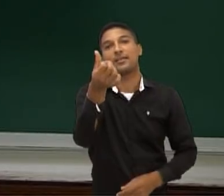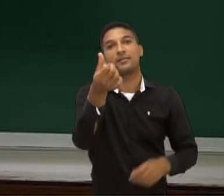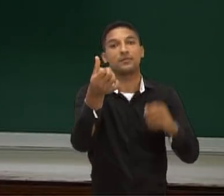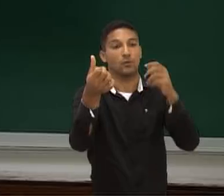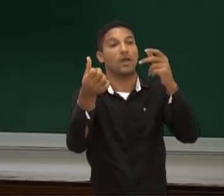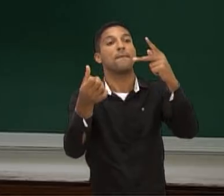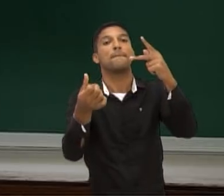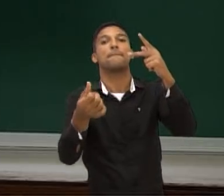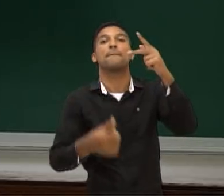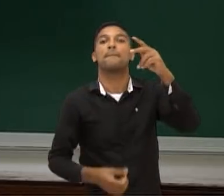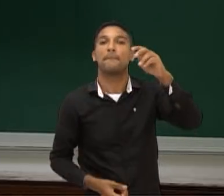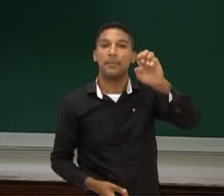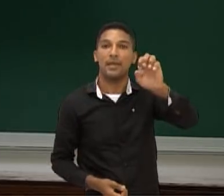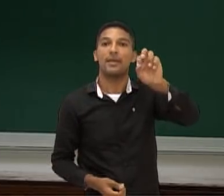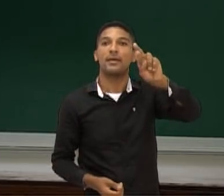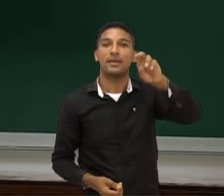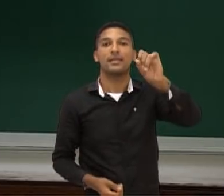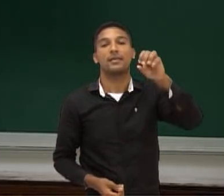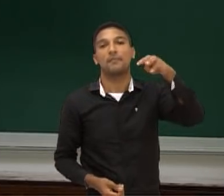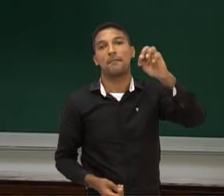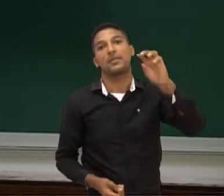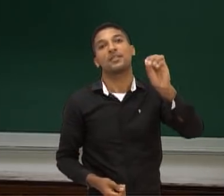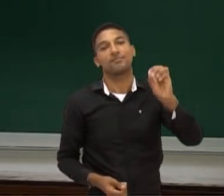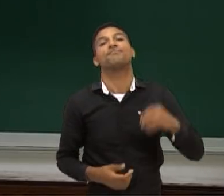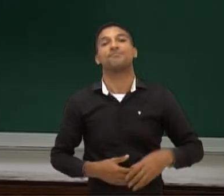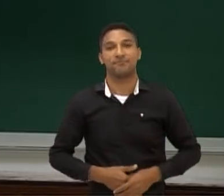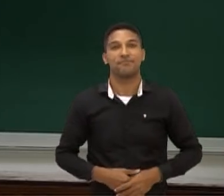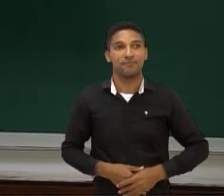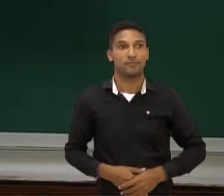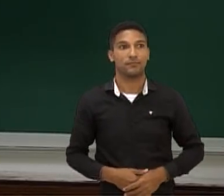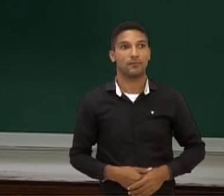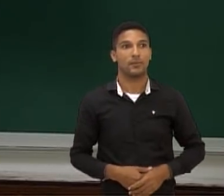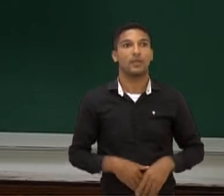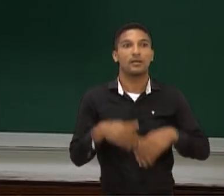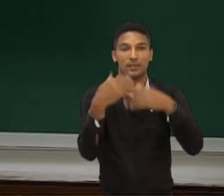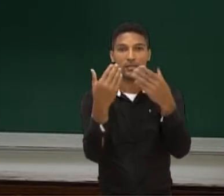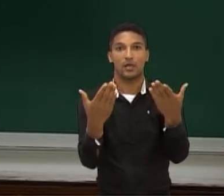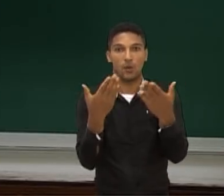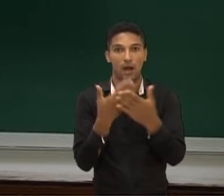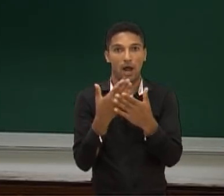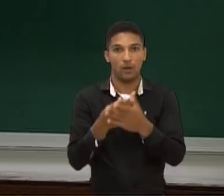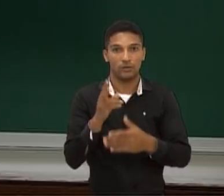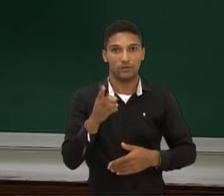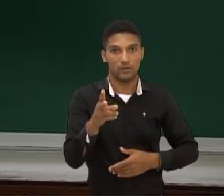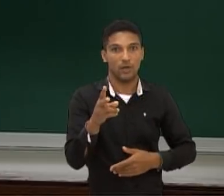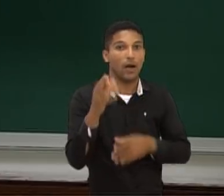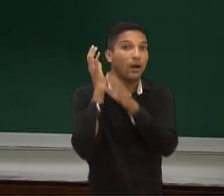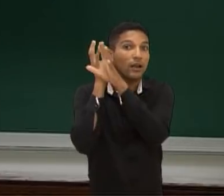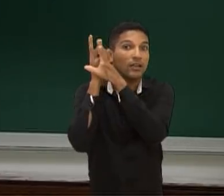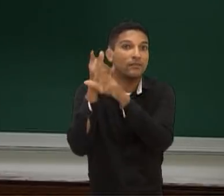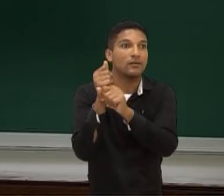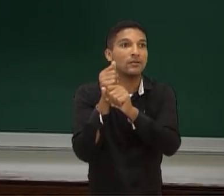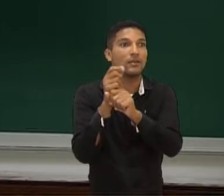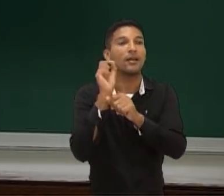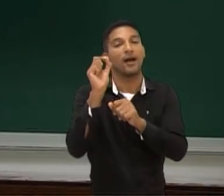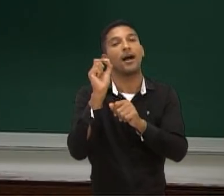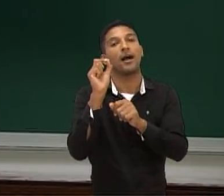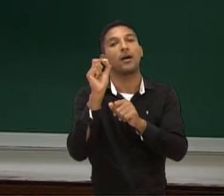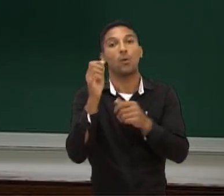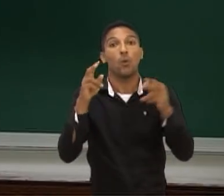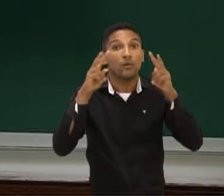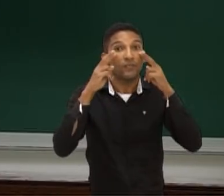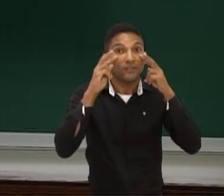tá bom? Beleza, pessoal? Então, continuando aqui com a nossa aula, o que nós trabalhamos? Os polígonos convexos e